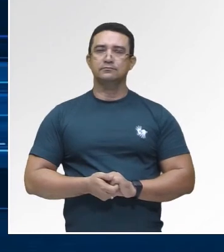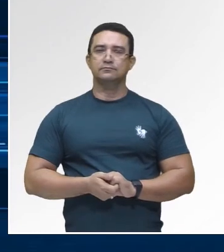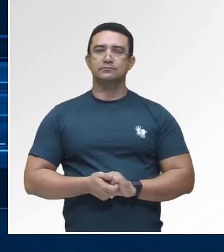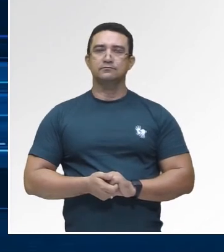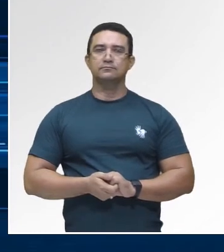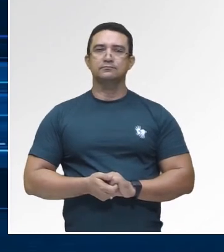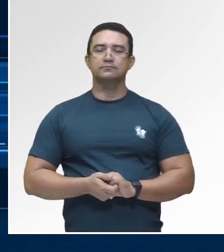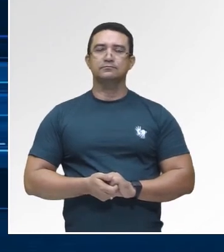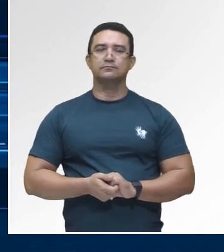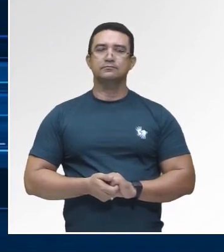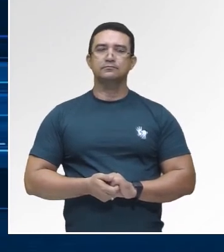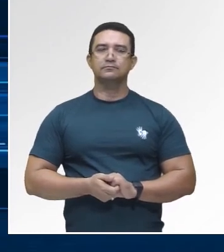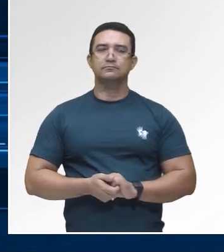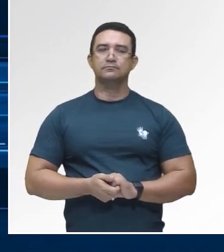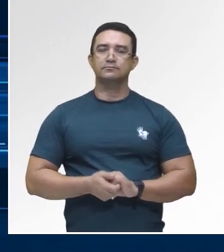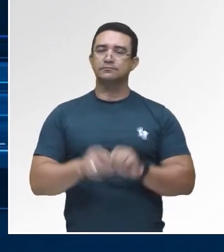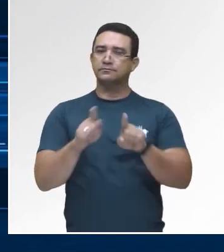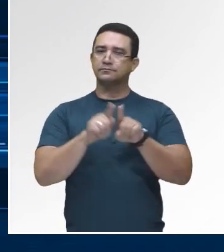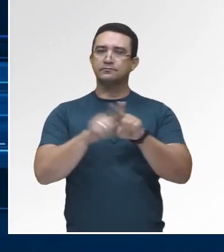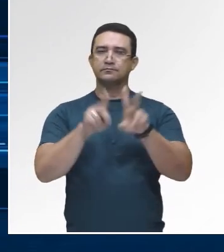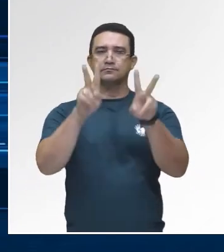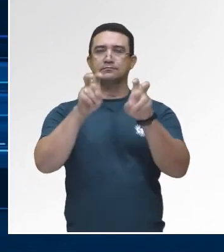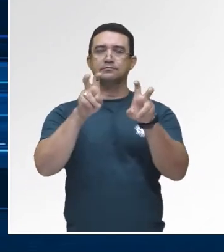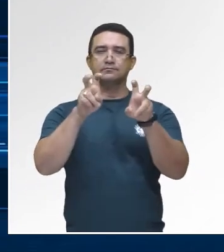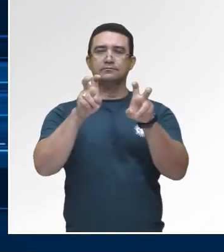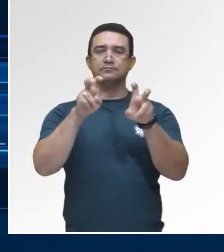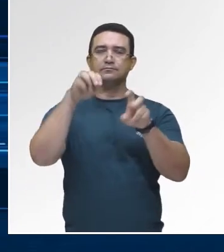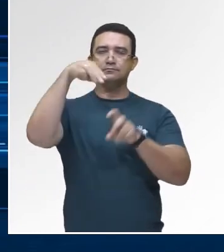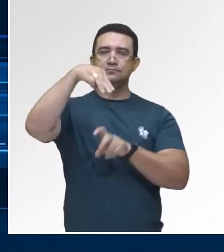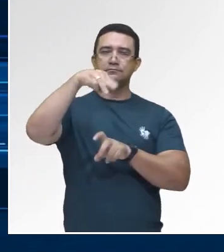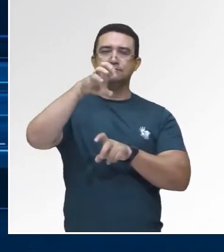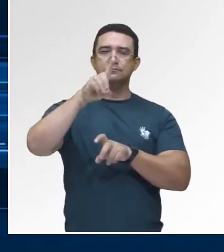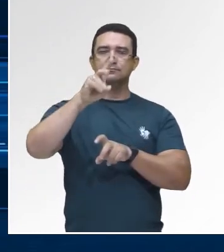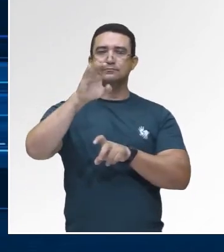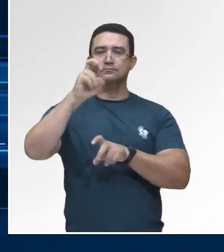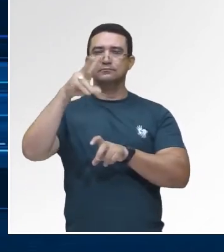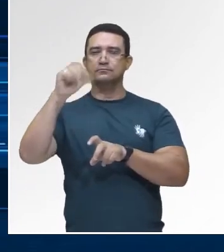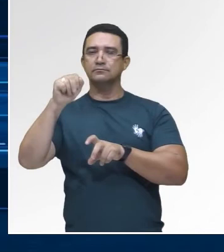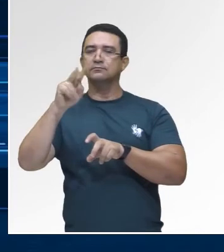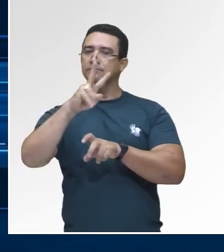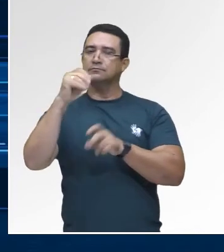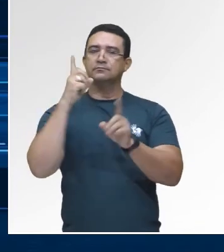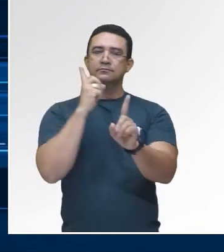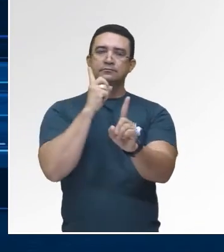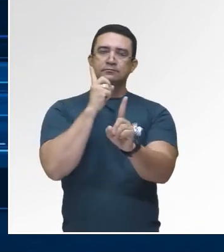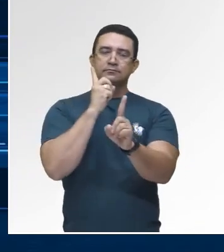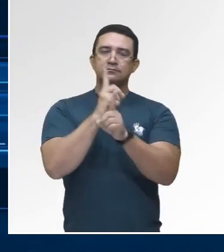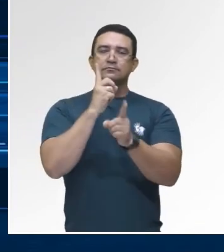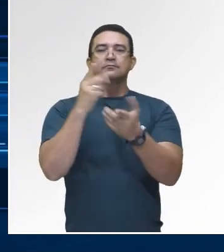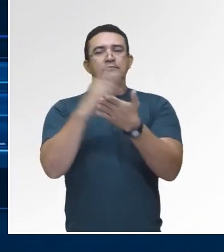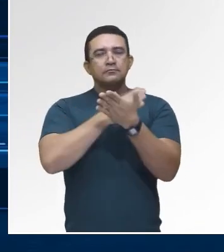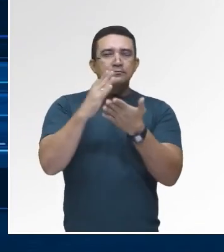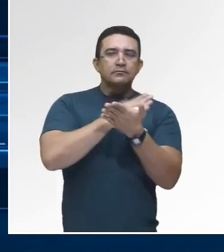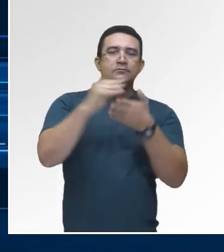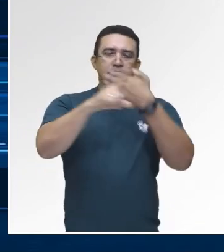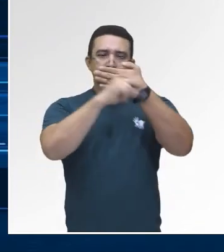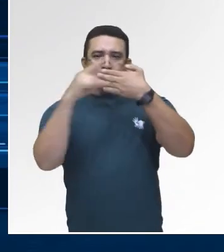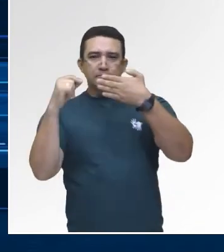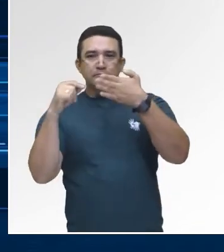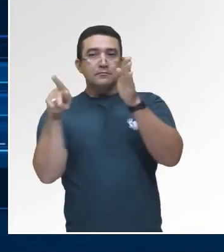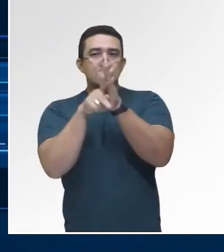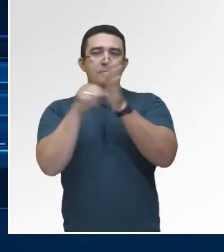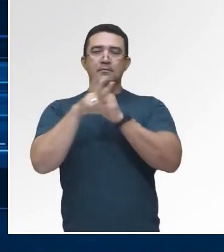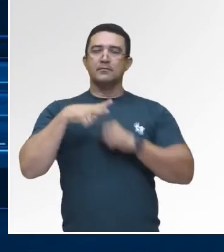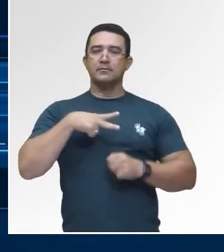esse medievalismo você vai encontrar nesse primeiro momento em alguns autores portugueses que